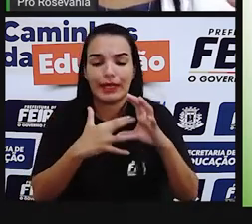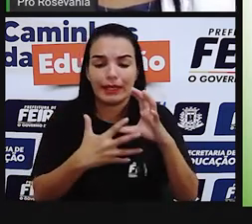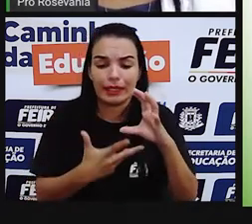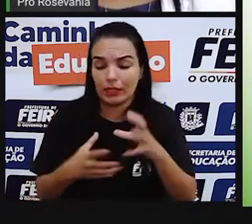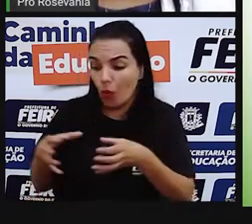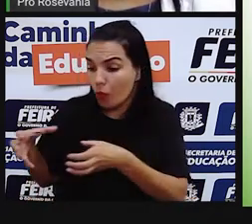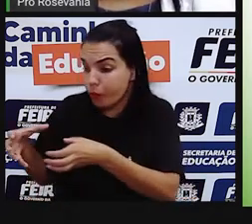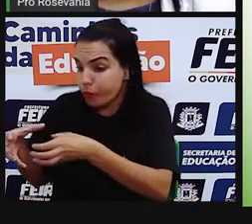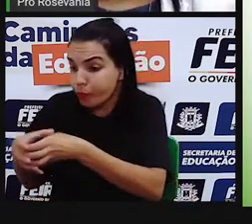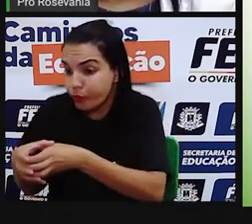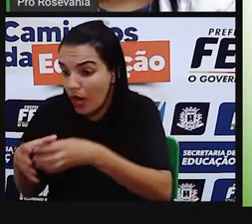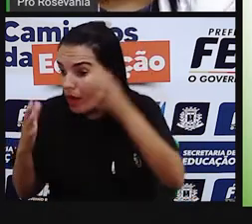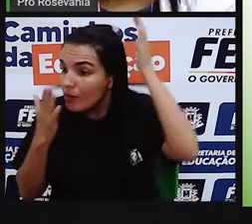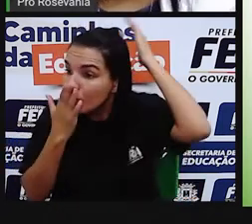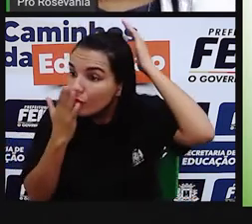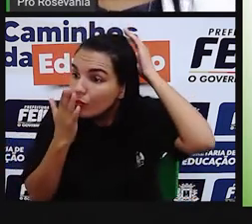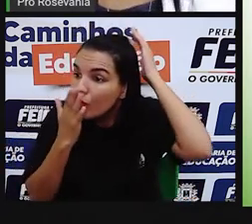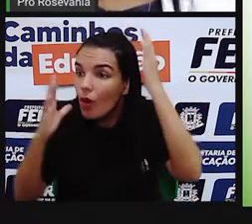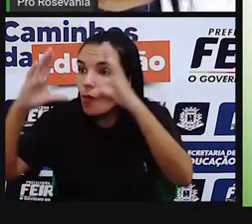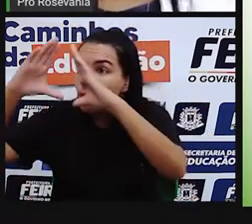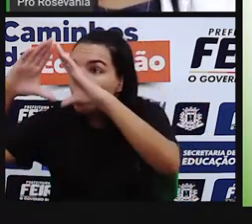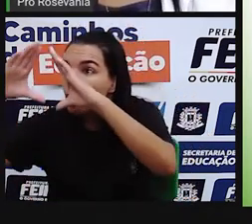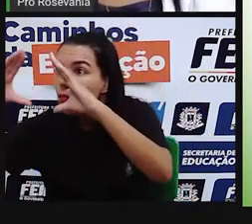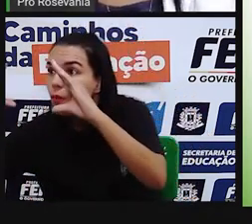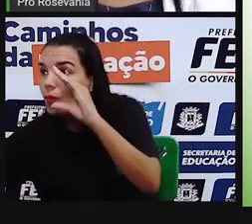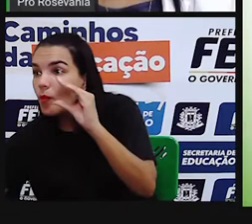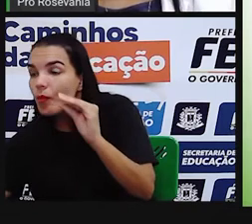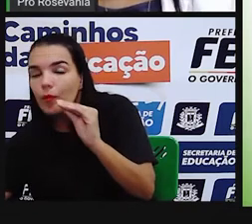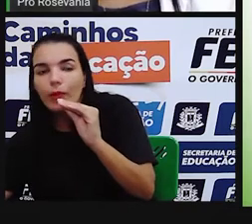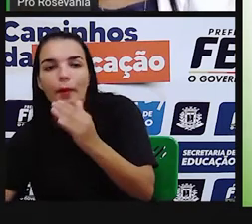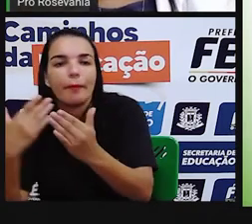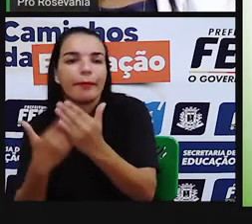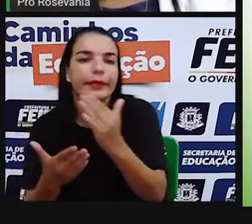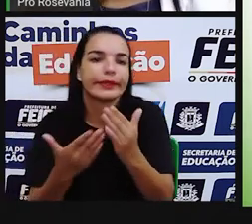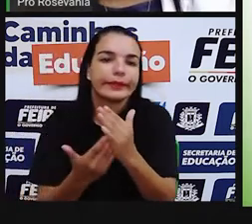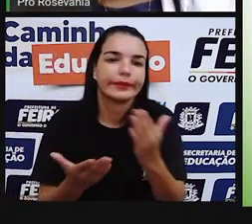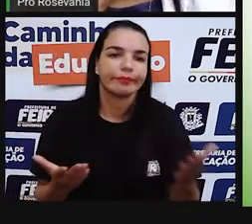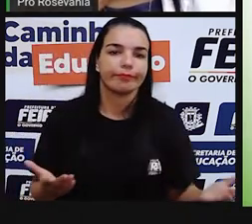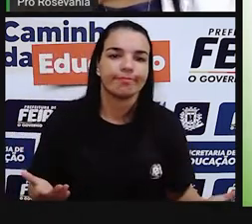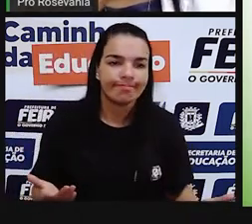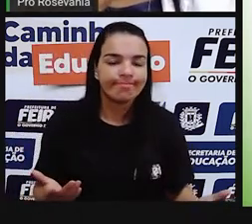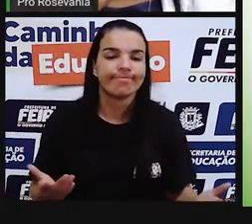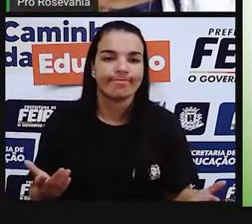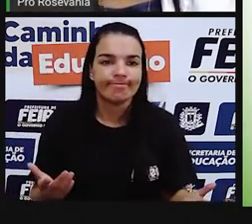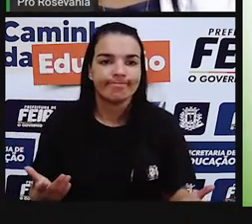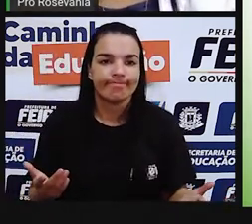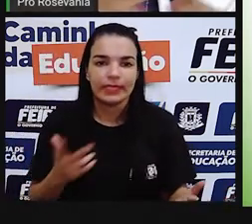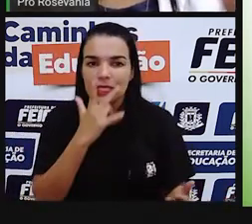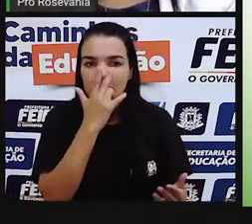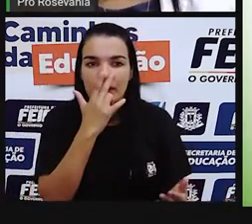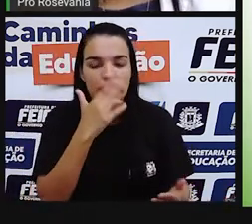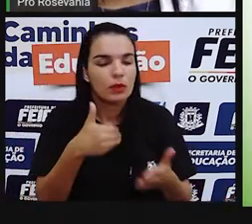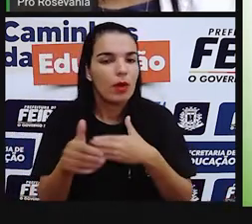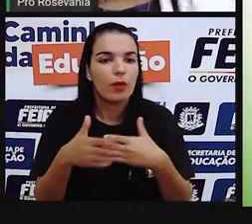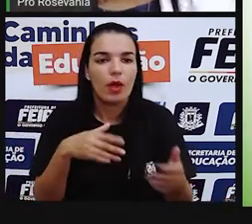aquela característica de unidade ali, não tem. Eles vivem como qualquer outra pessoa que vive no campo ali, desenvolvendo